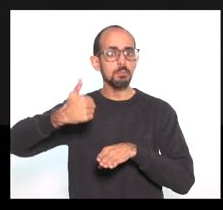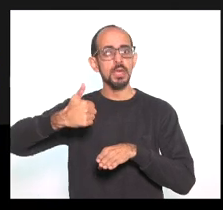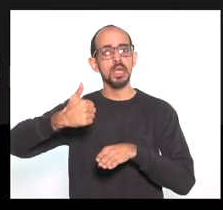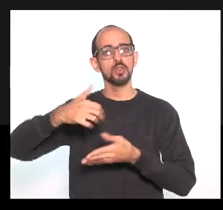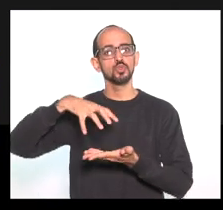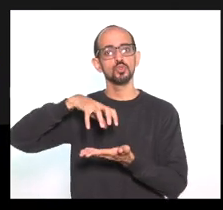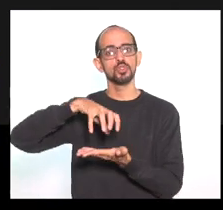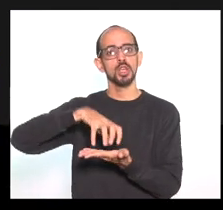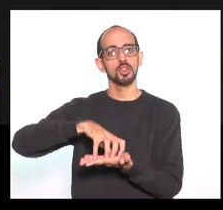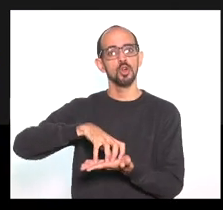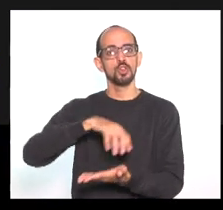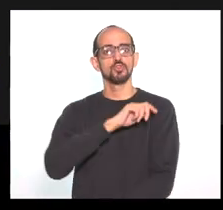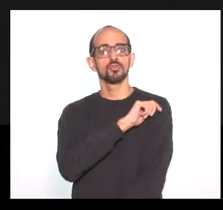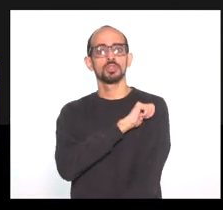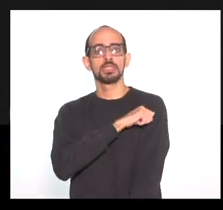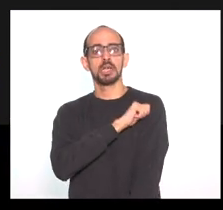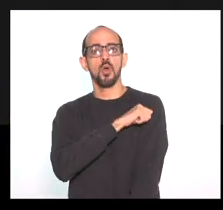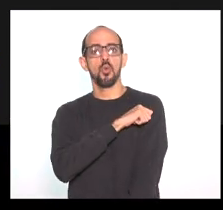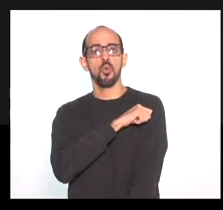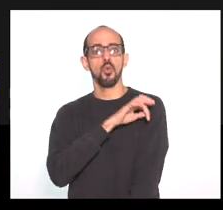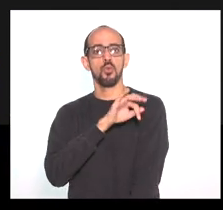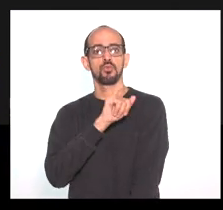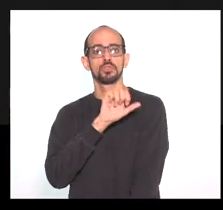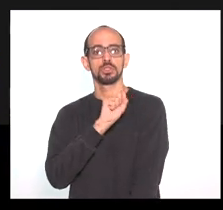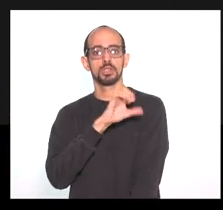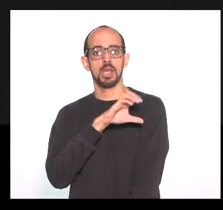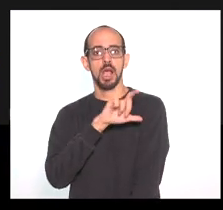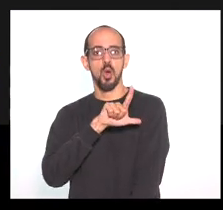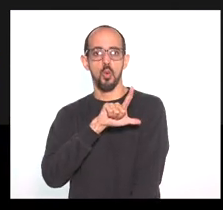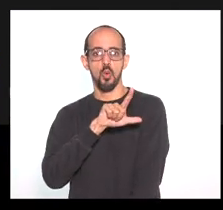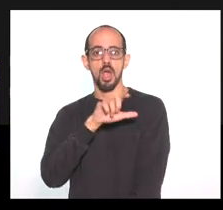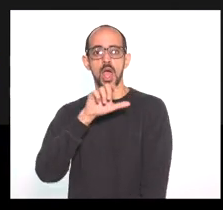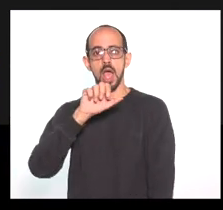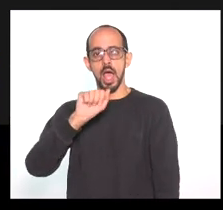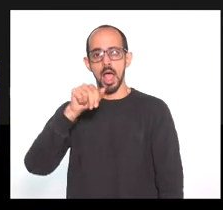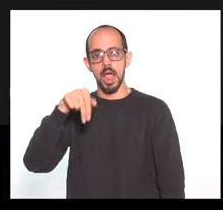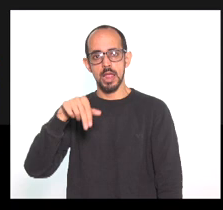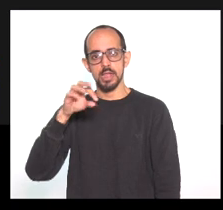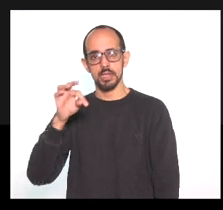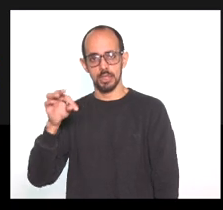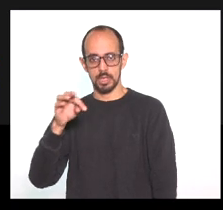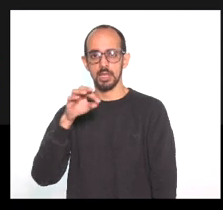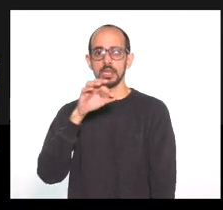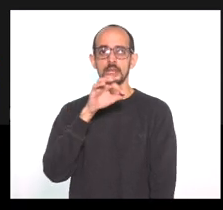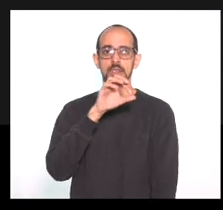órgãos de fiscalização, ANP, SECFAZ,